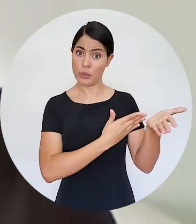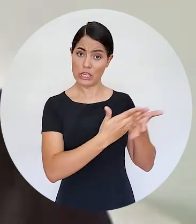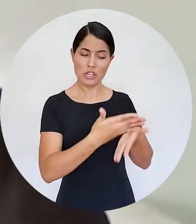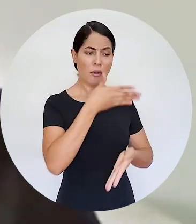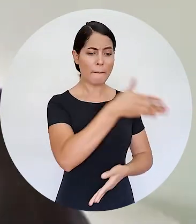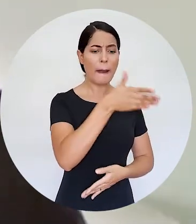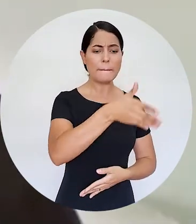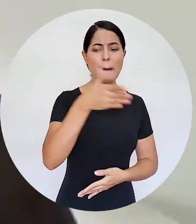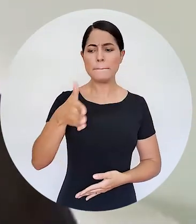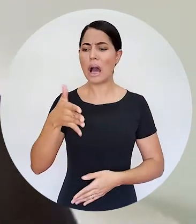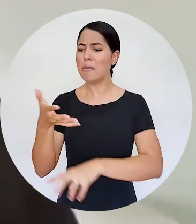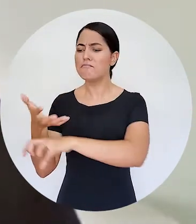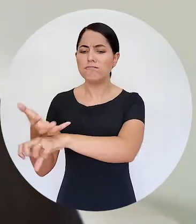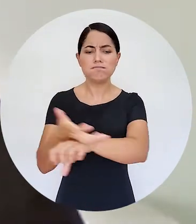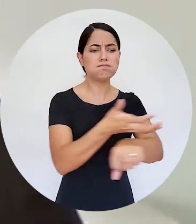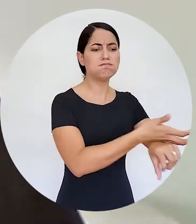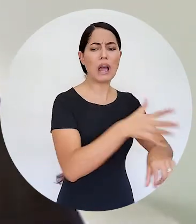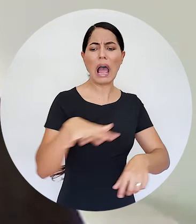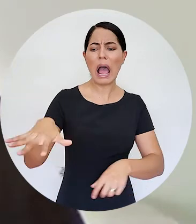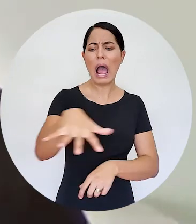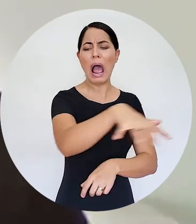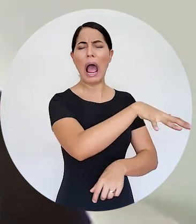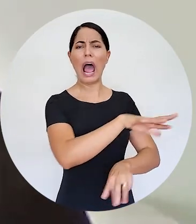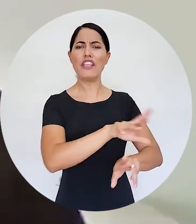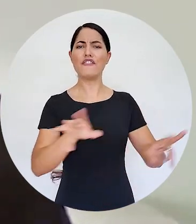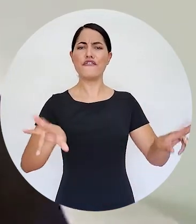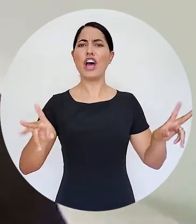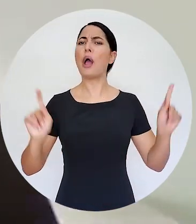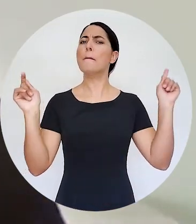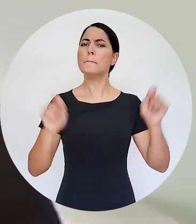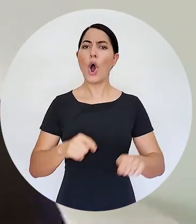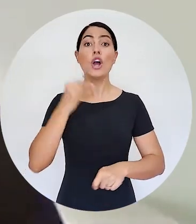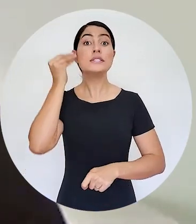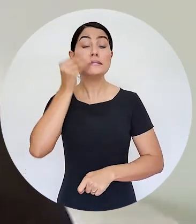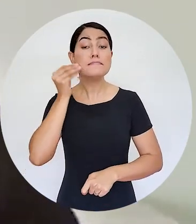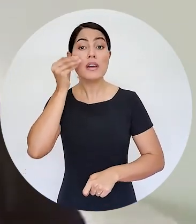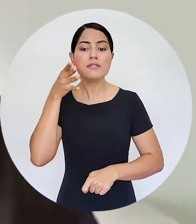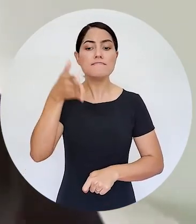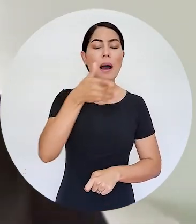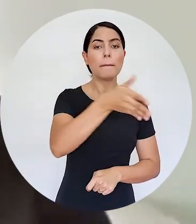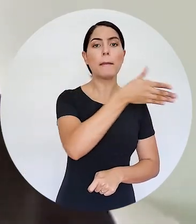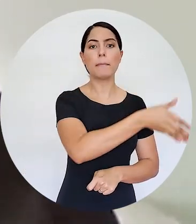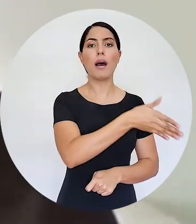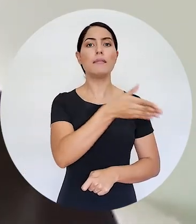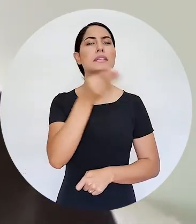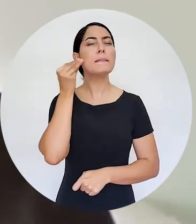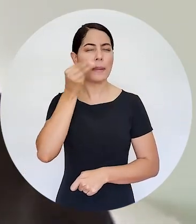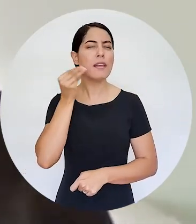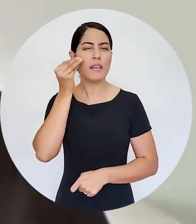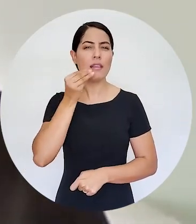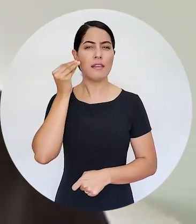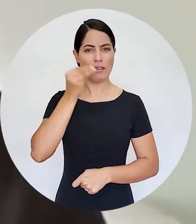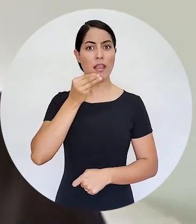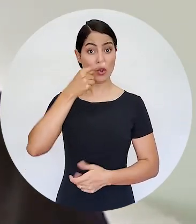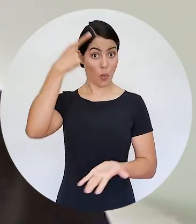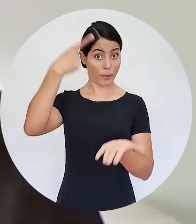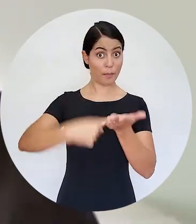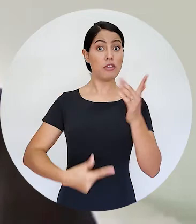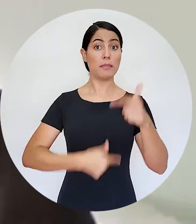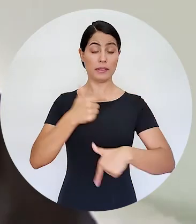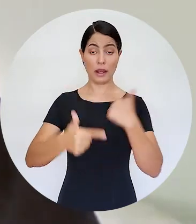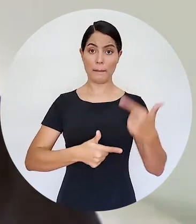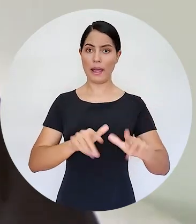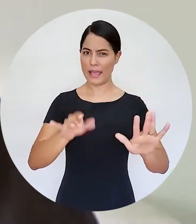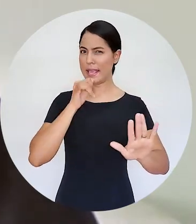diversas áreas você conseguir se enxergar e ver o que te motiva acordar todos os dias e fazer muito bem feito com comprometimento o seu trabalho